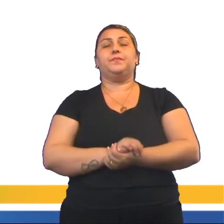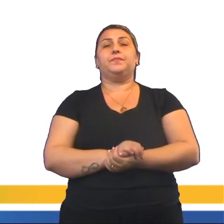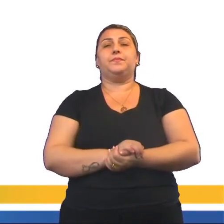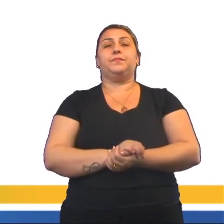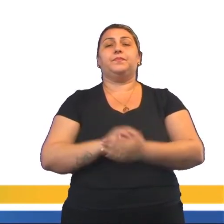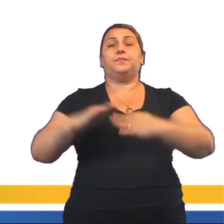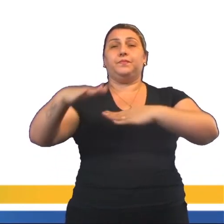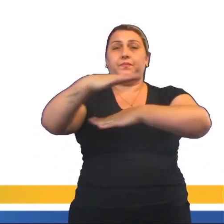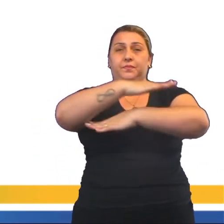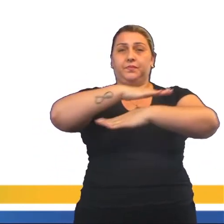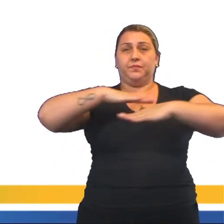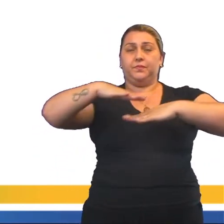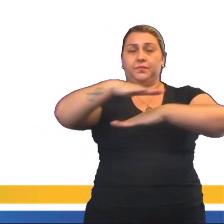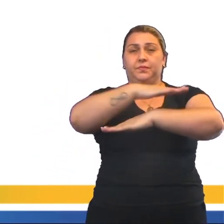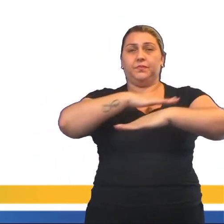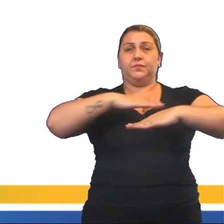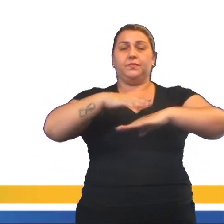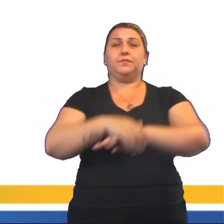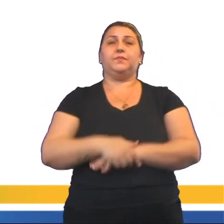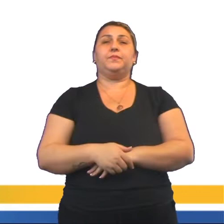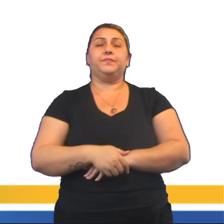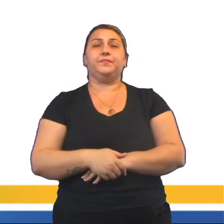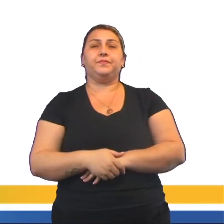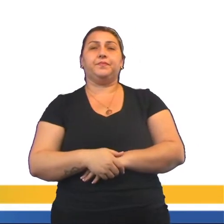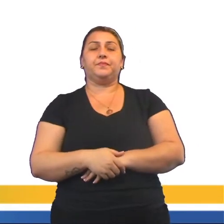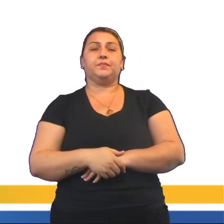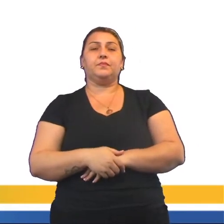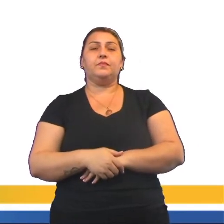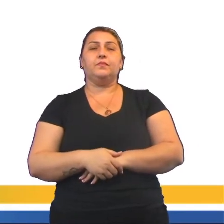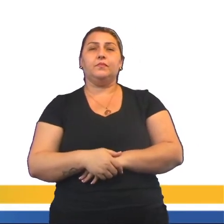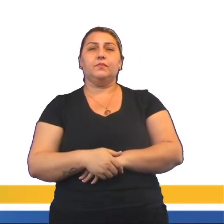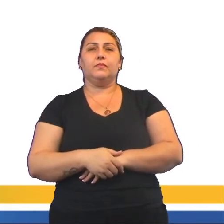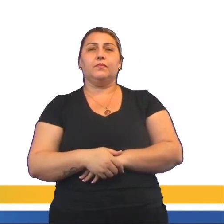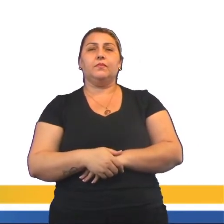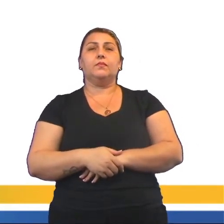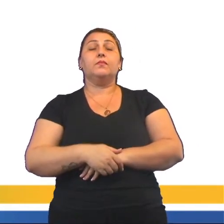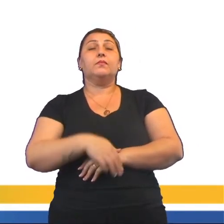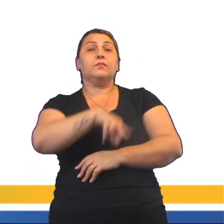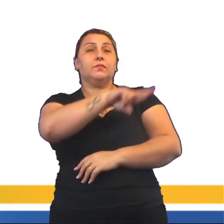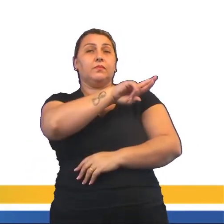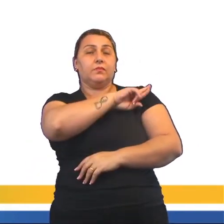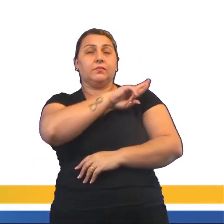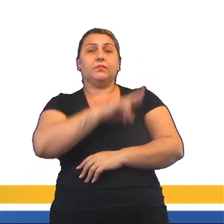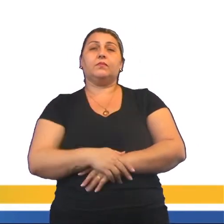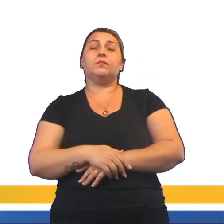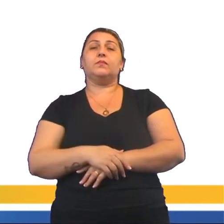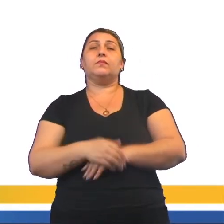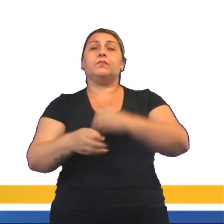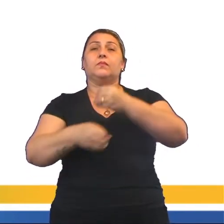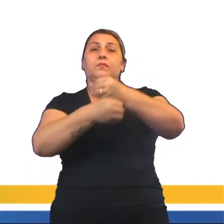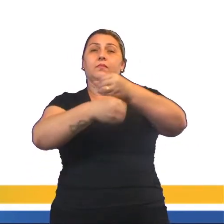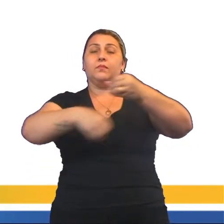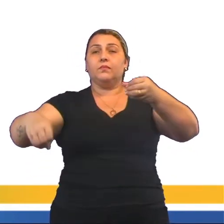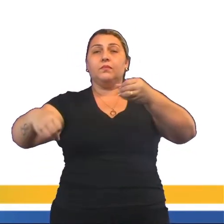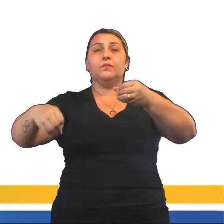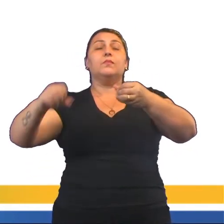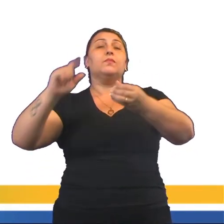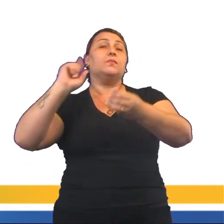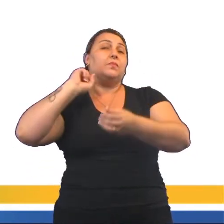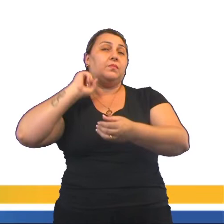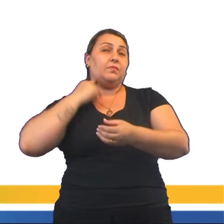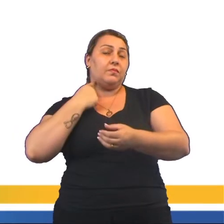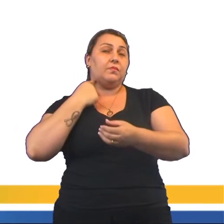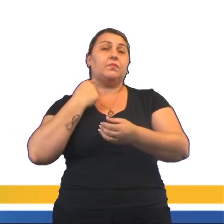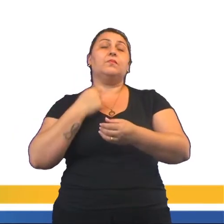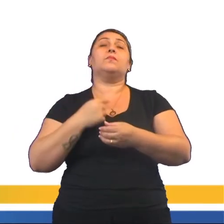na parte superior, onde está a superfície terrestre, os agentes que são os responsáveis por isso. Esgoto não tratado, que é lançado na